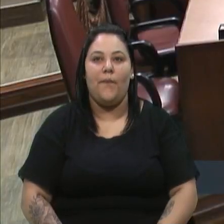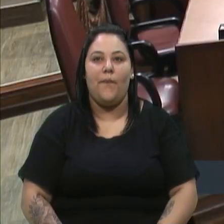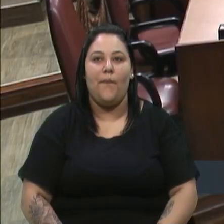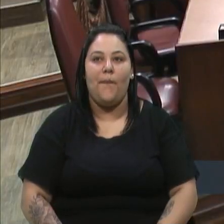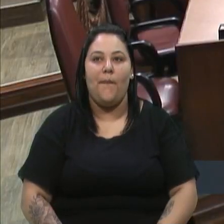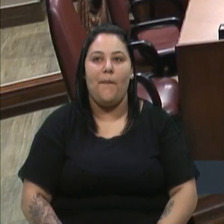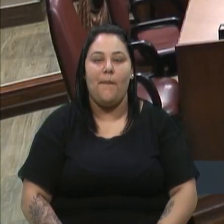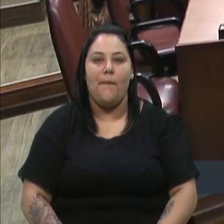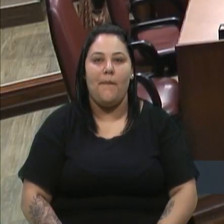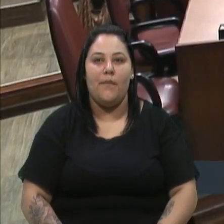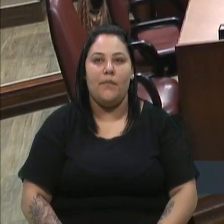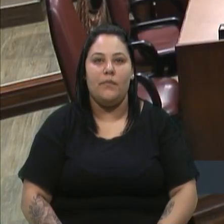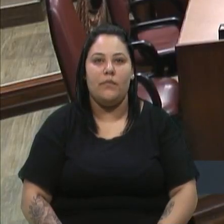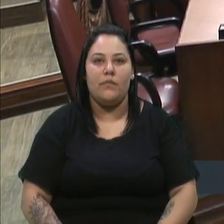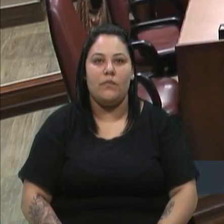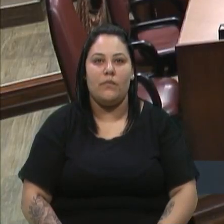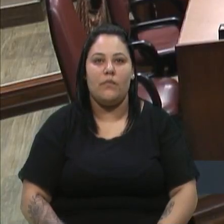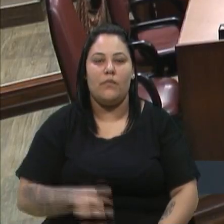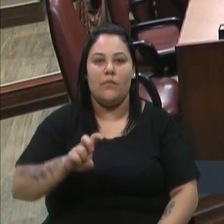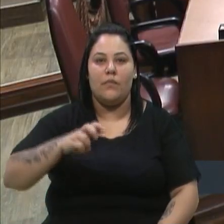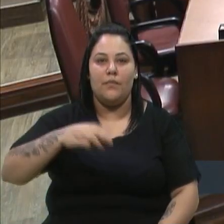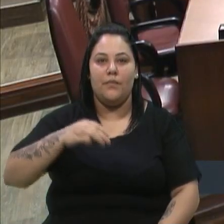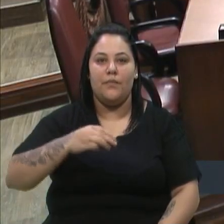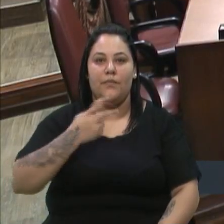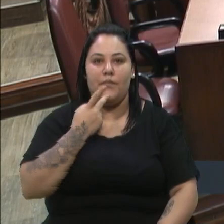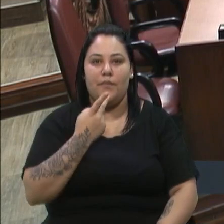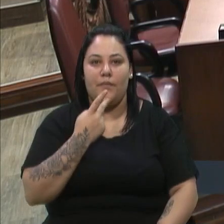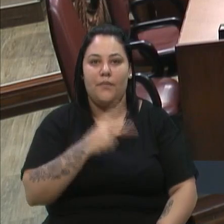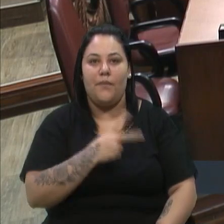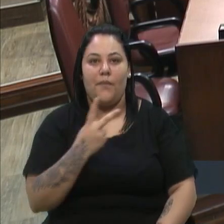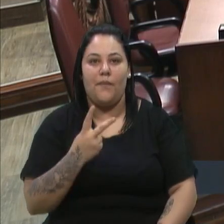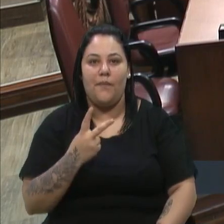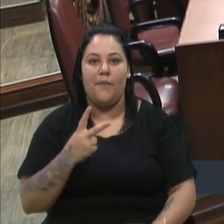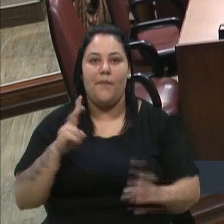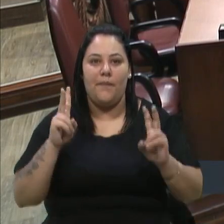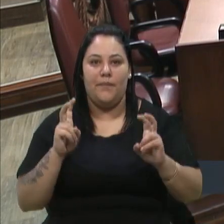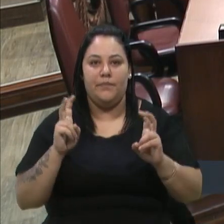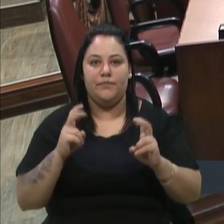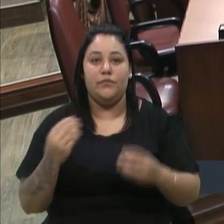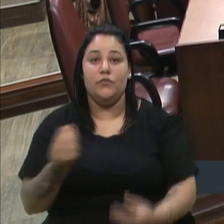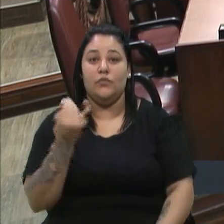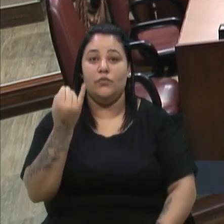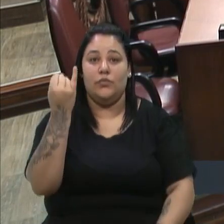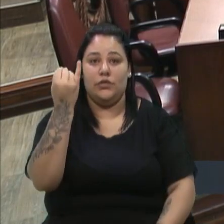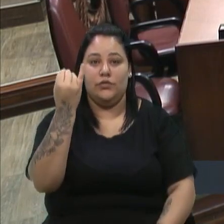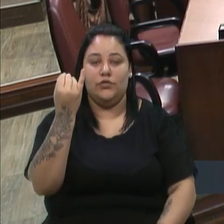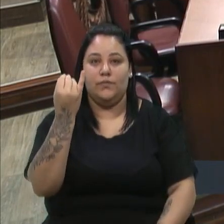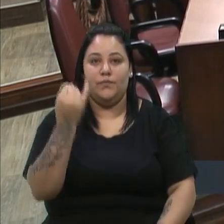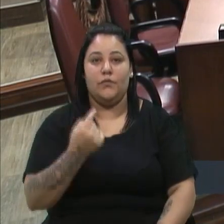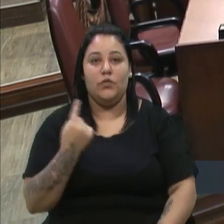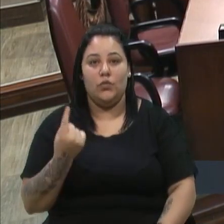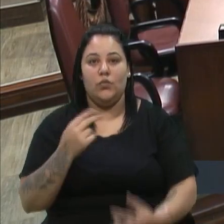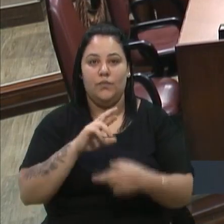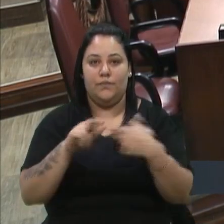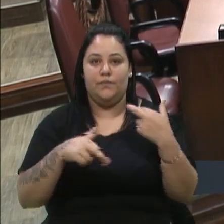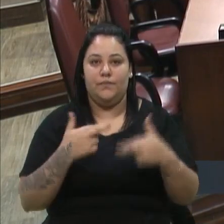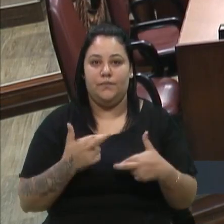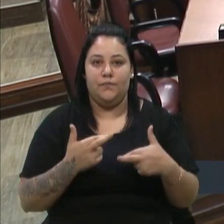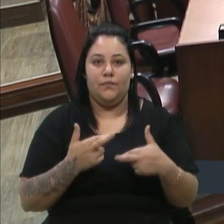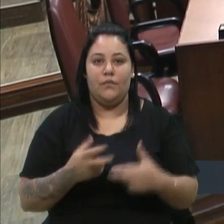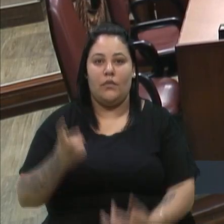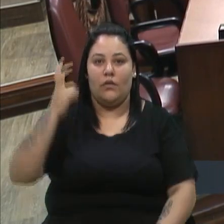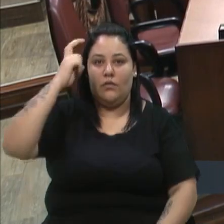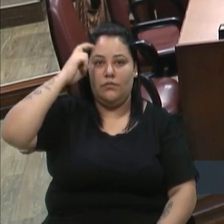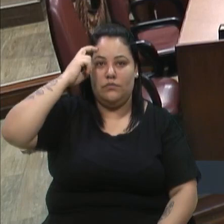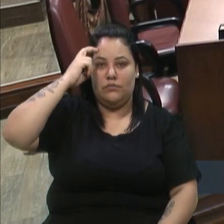Vou tentar, nesses 5 minutos aqui, falar 2 assuntos que são bem importantes. Um é em relação à